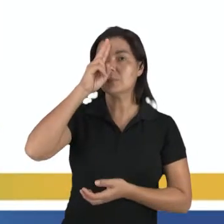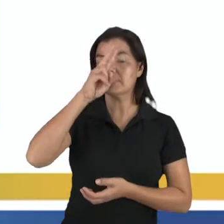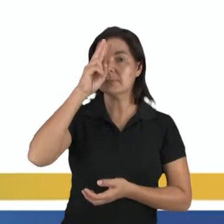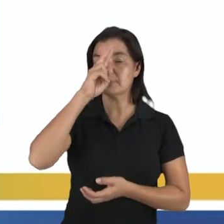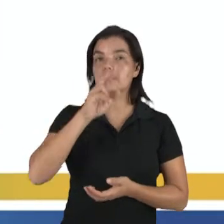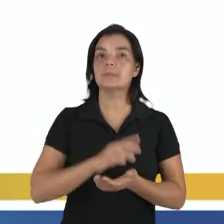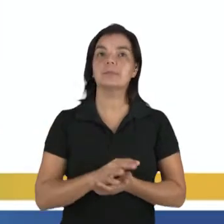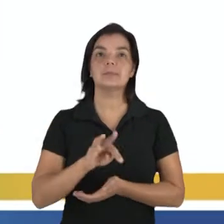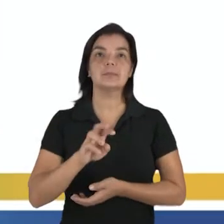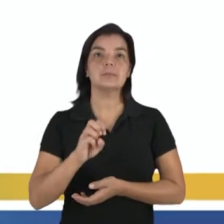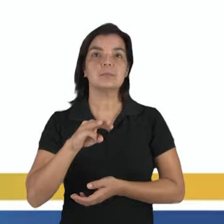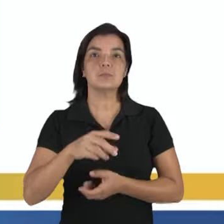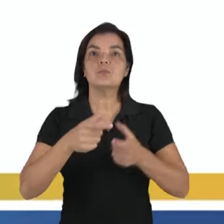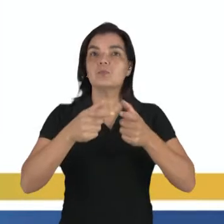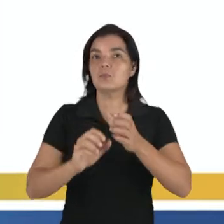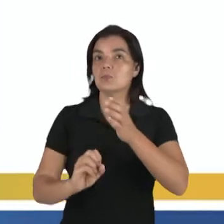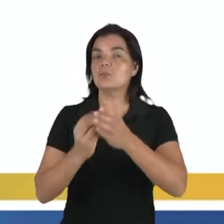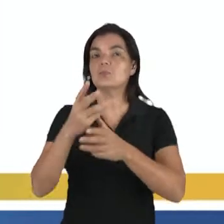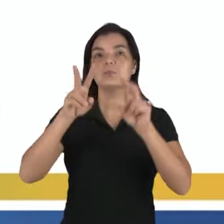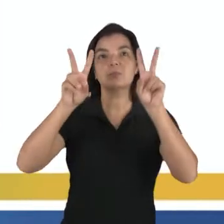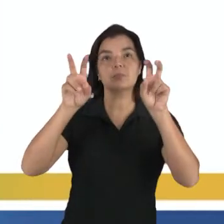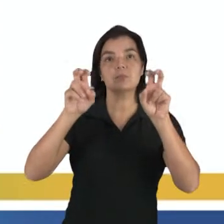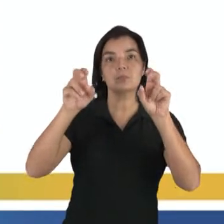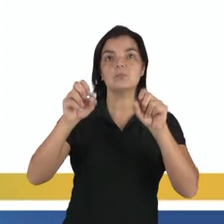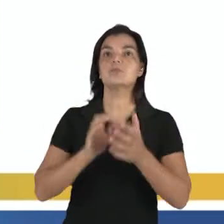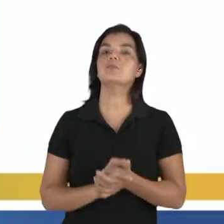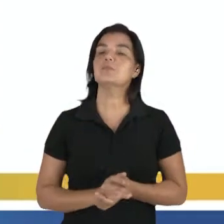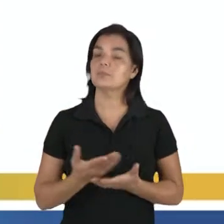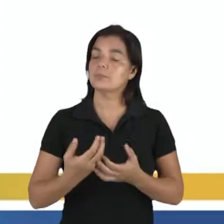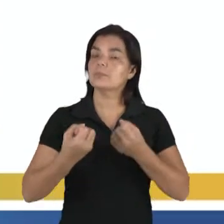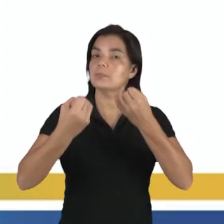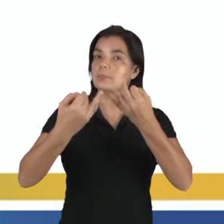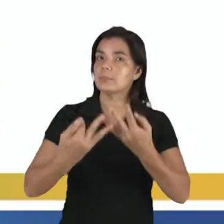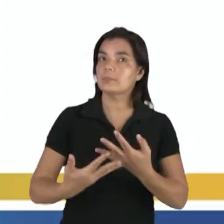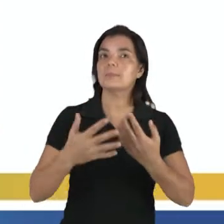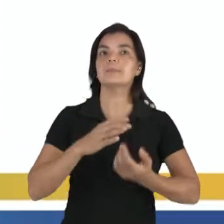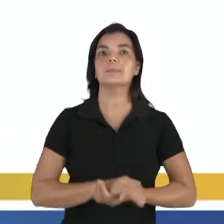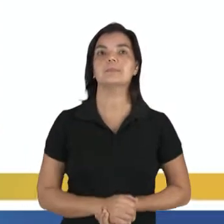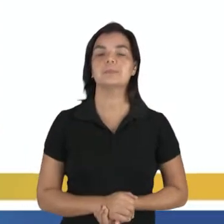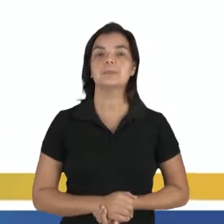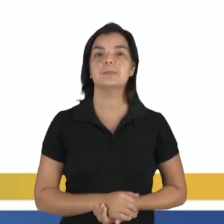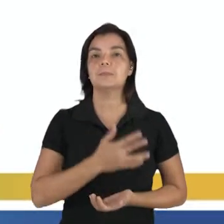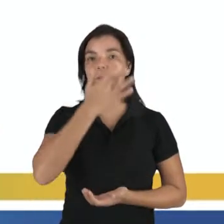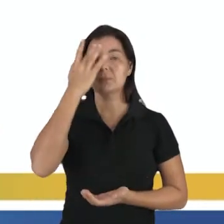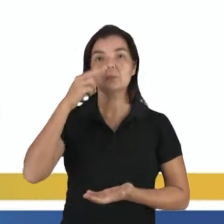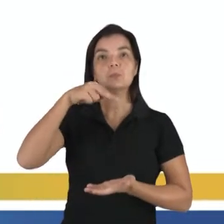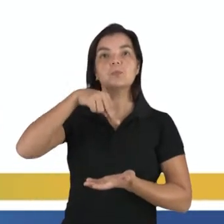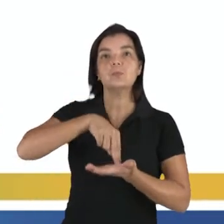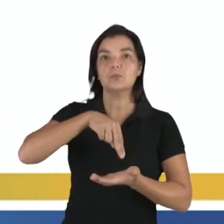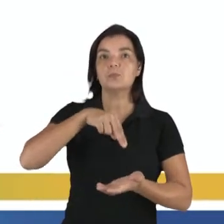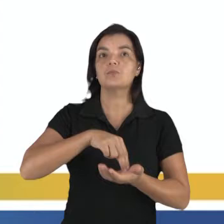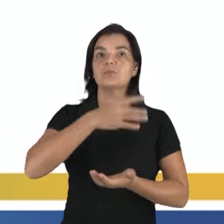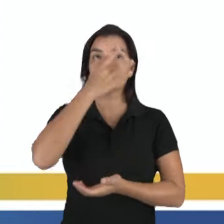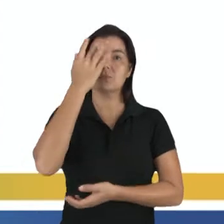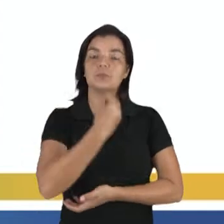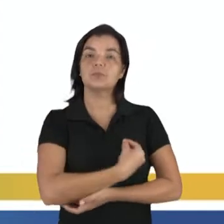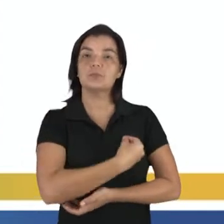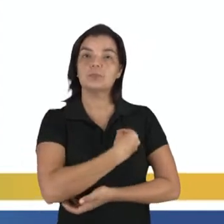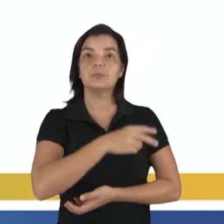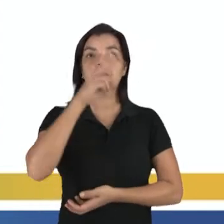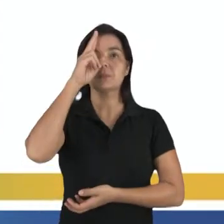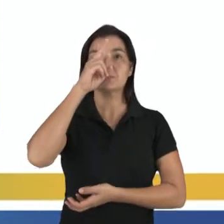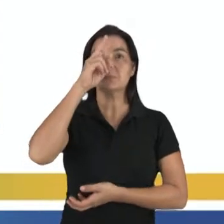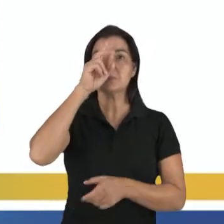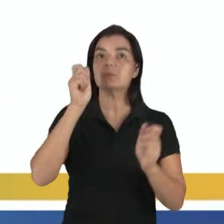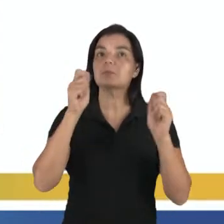enredo, história da trama, onde surge o tema ou o assunto que será narrado. Personagens, pessoas presentes na